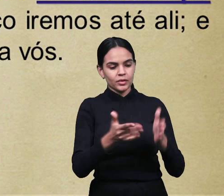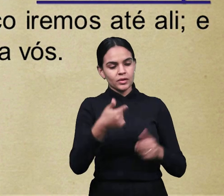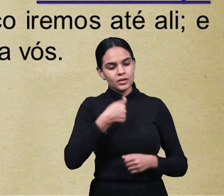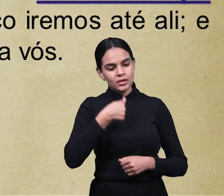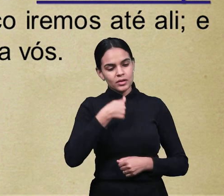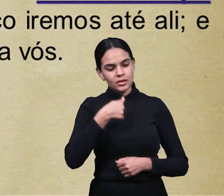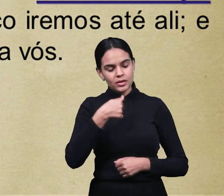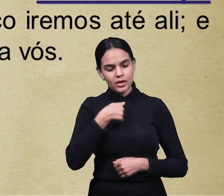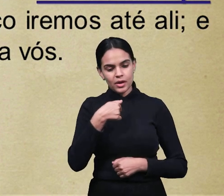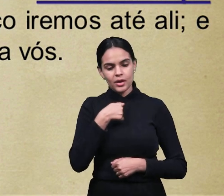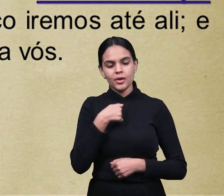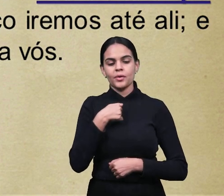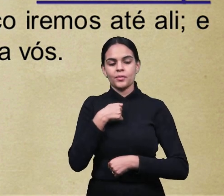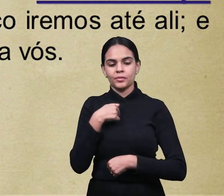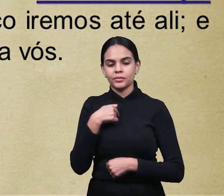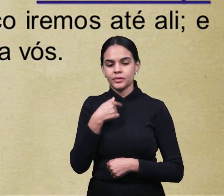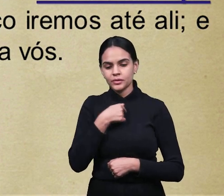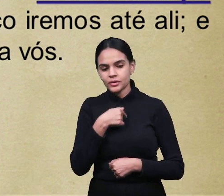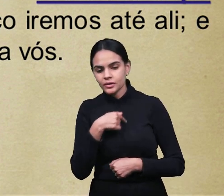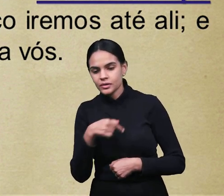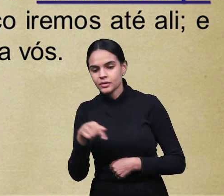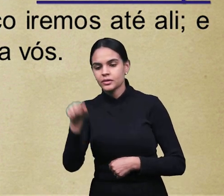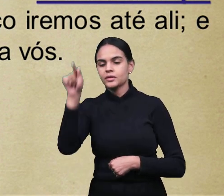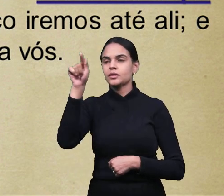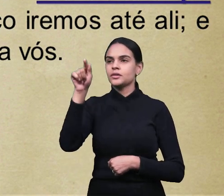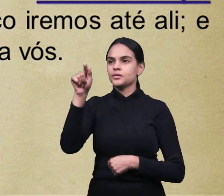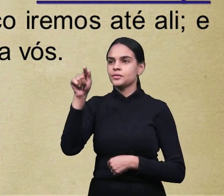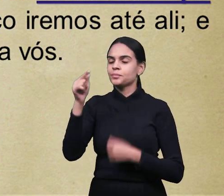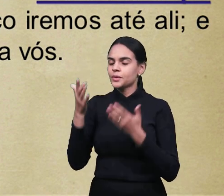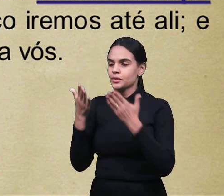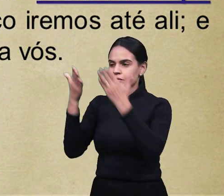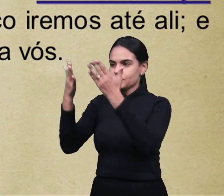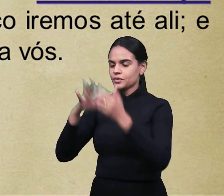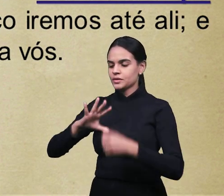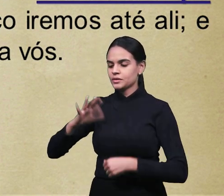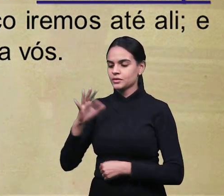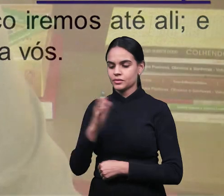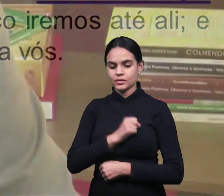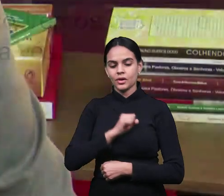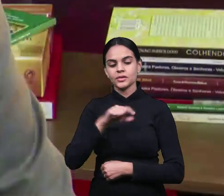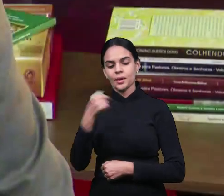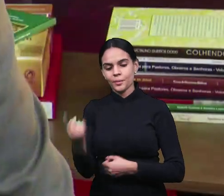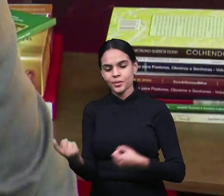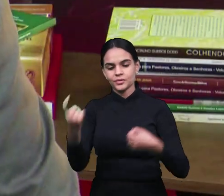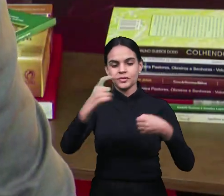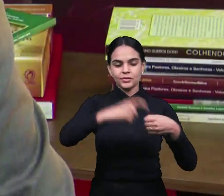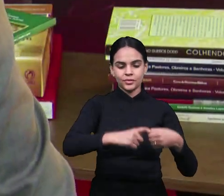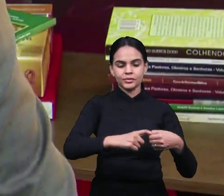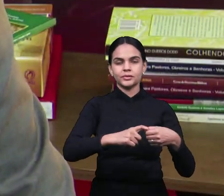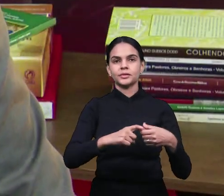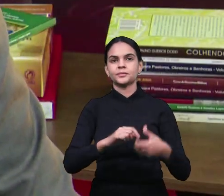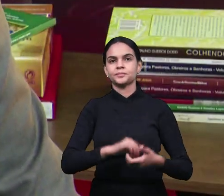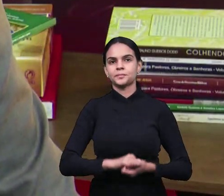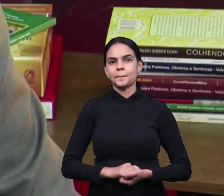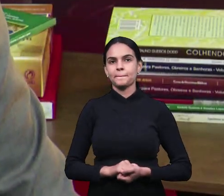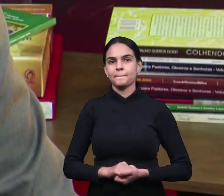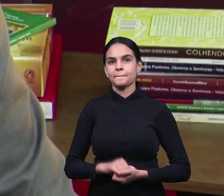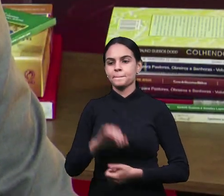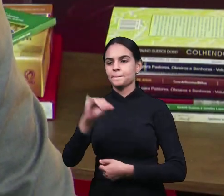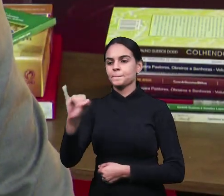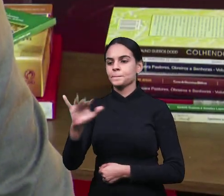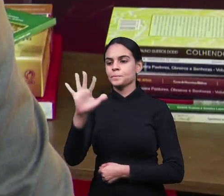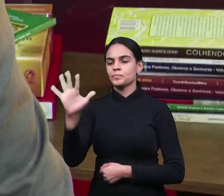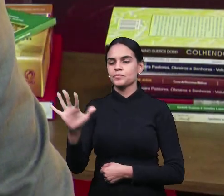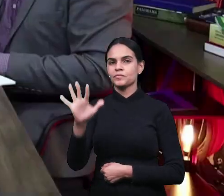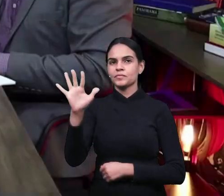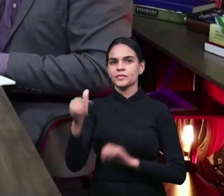e o moço iremos até ali, e havendo adorado, tornaremos a vós. É interessante que nós vamos ver a imagem ali, o jumento está